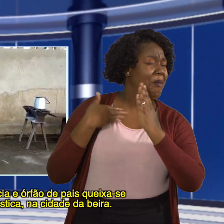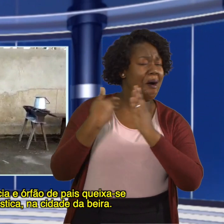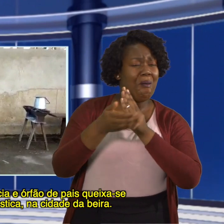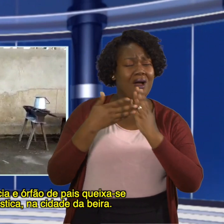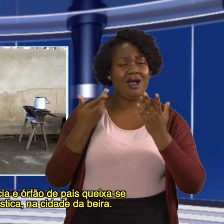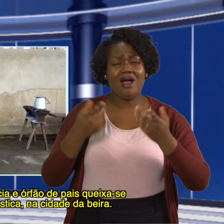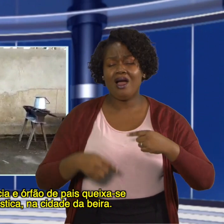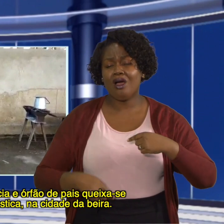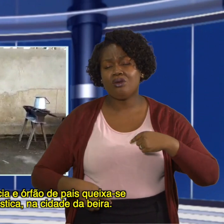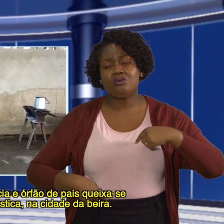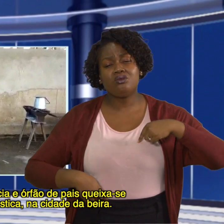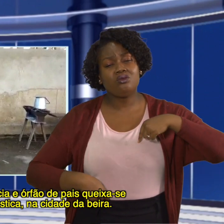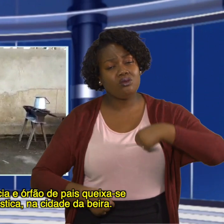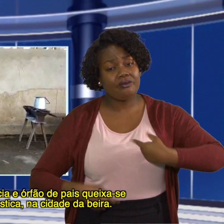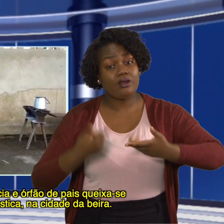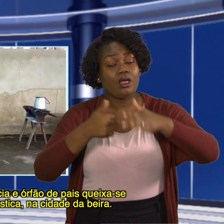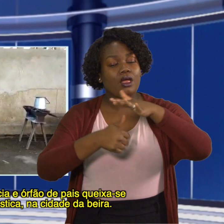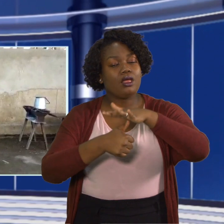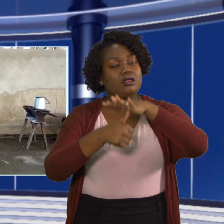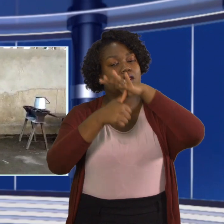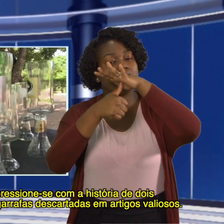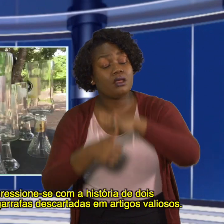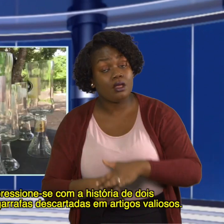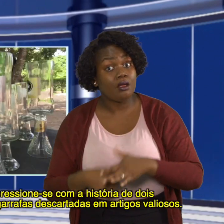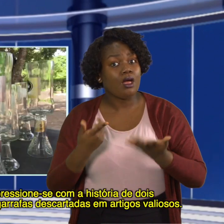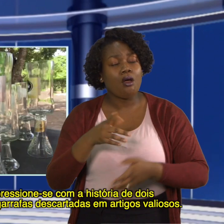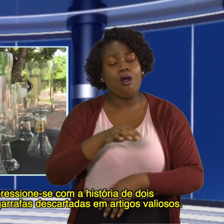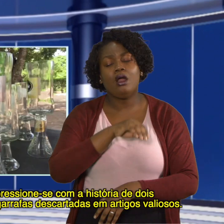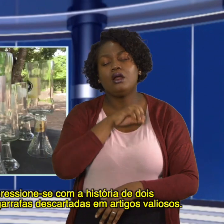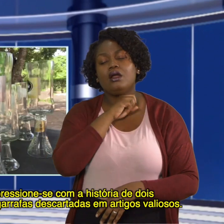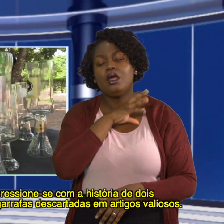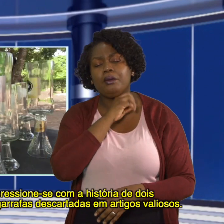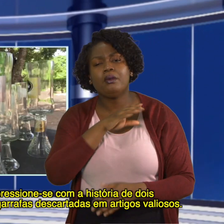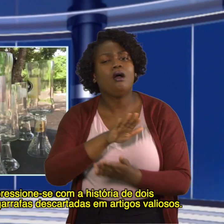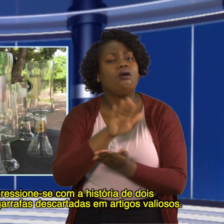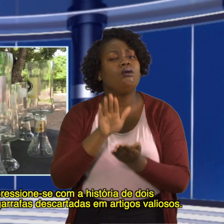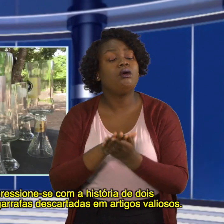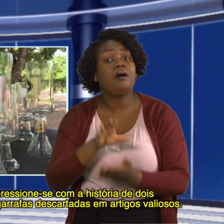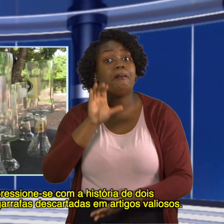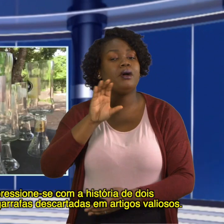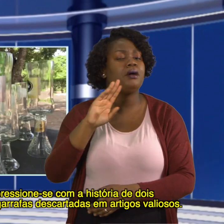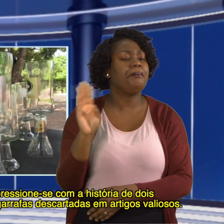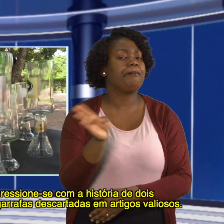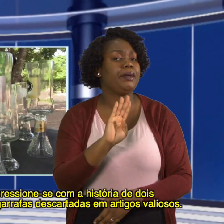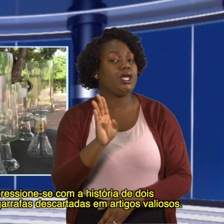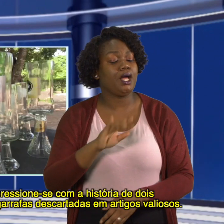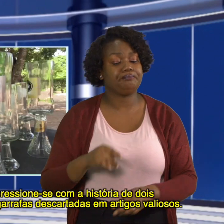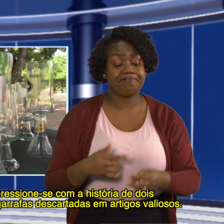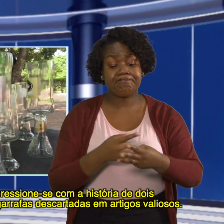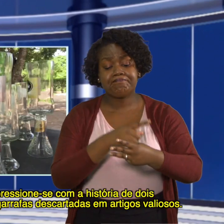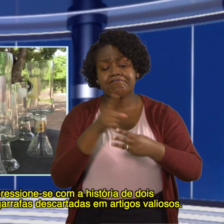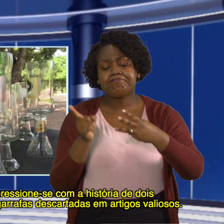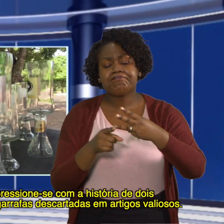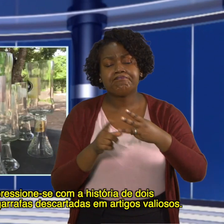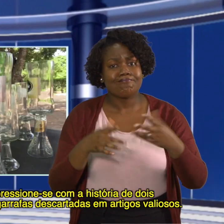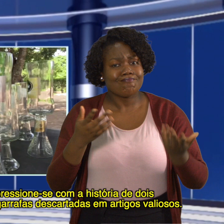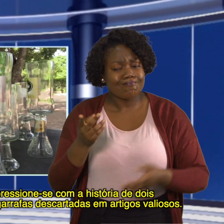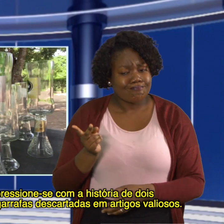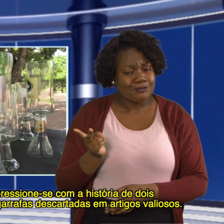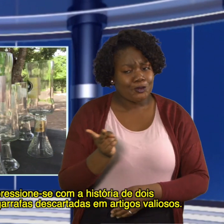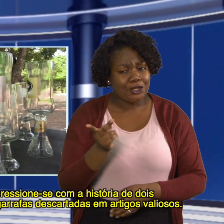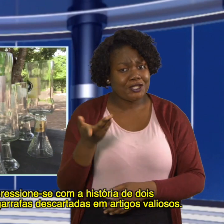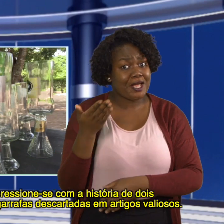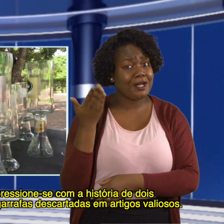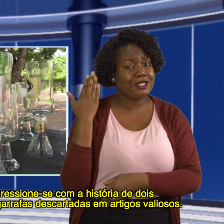doméstica na cidade da beira ainda neste programa impressione se com a história de dois jovens